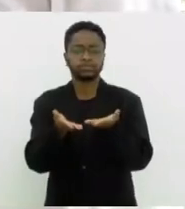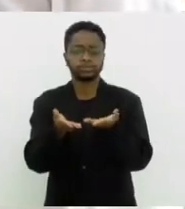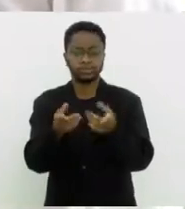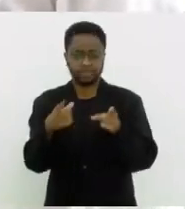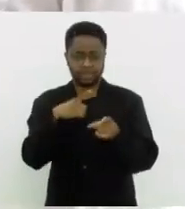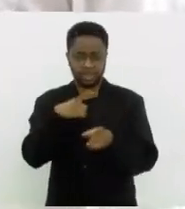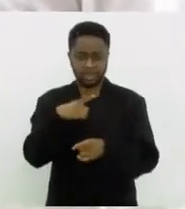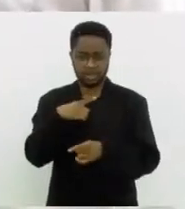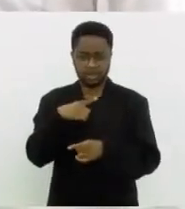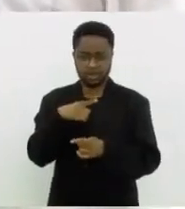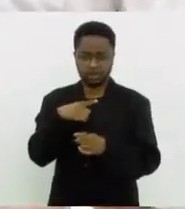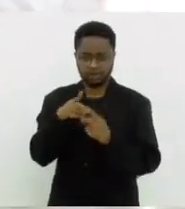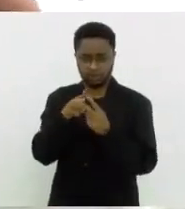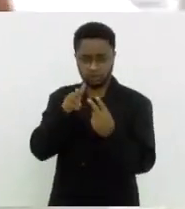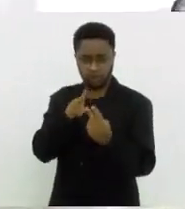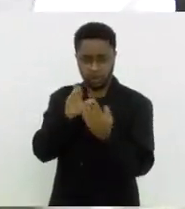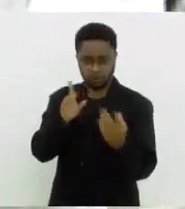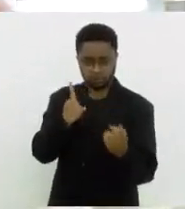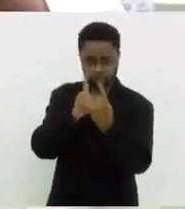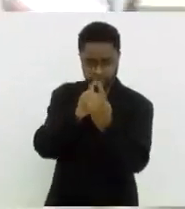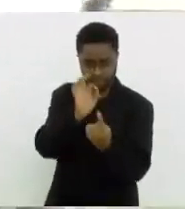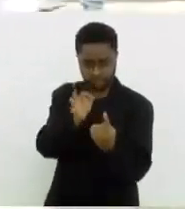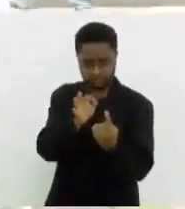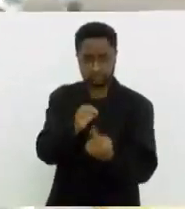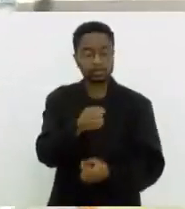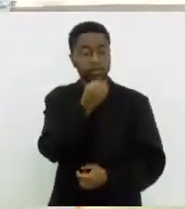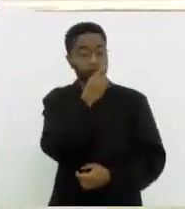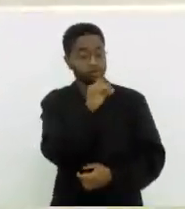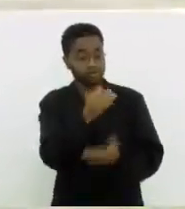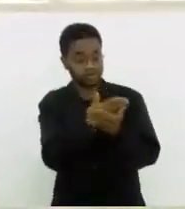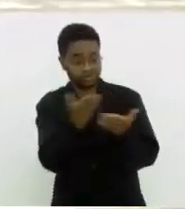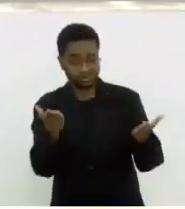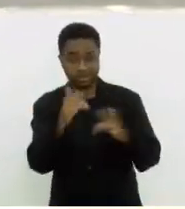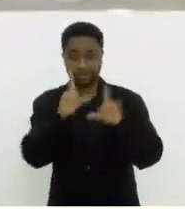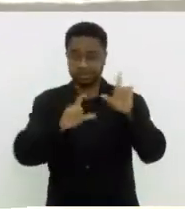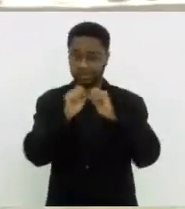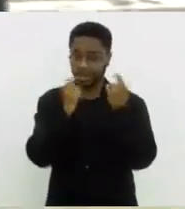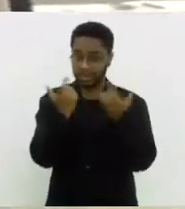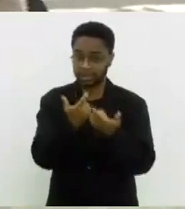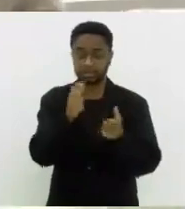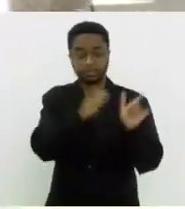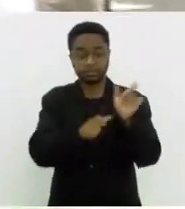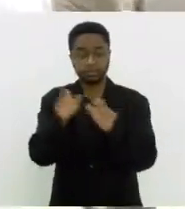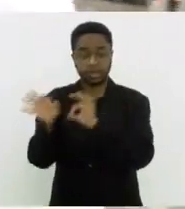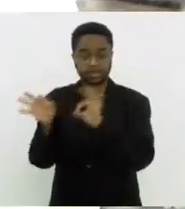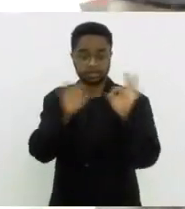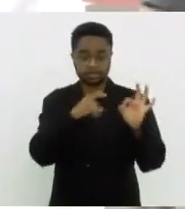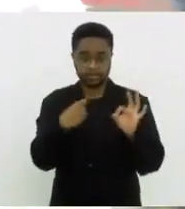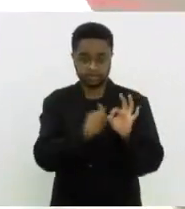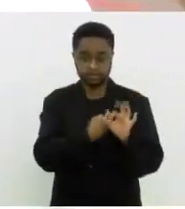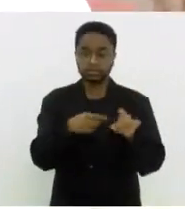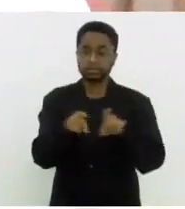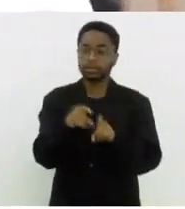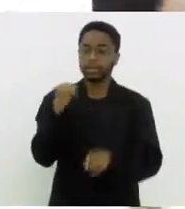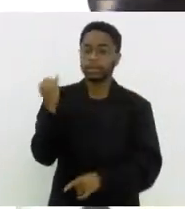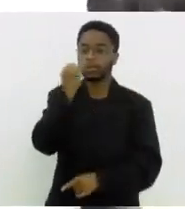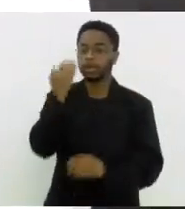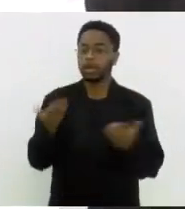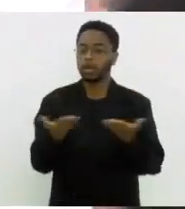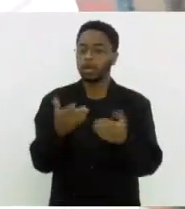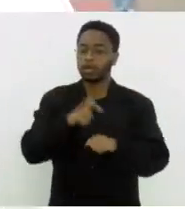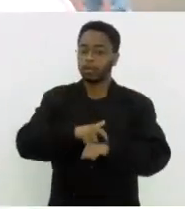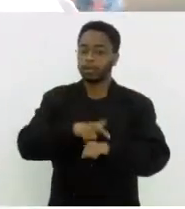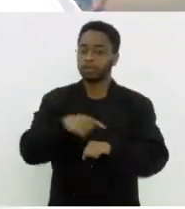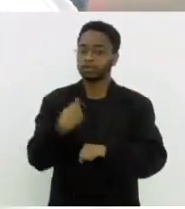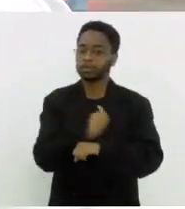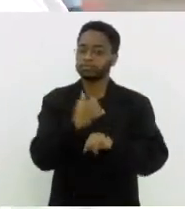atendente virtual, é isso? Primeiro, bom dia, Paulo Vitor. Bom dia, TV Alerge, todos que nos assistem. Importante esse momento para a gente divulgar